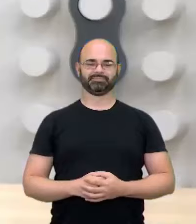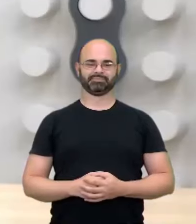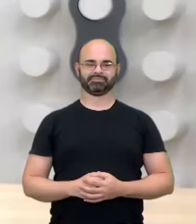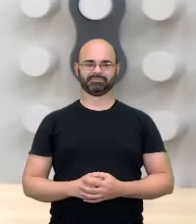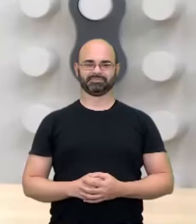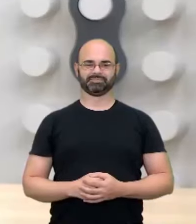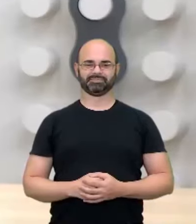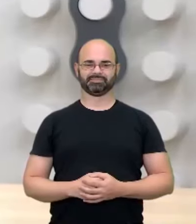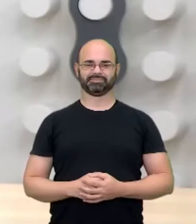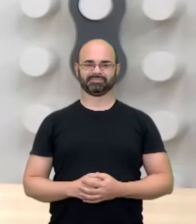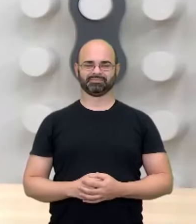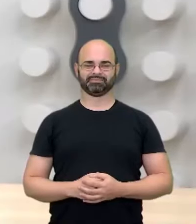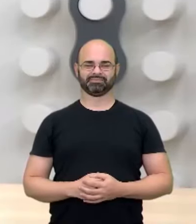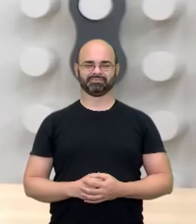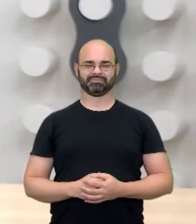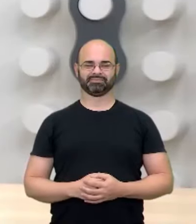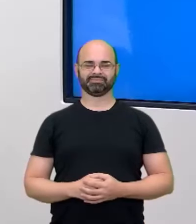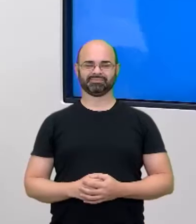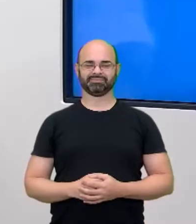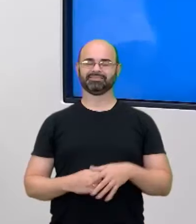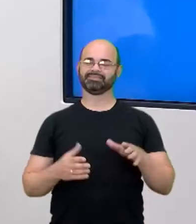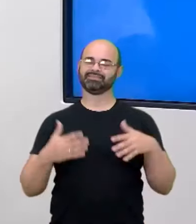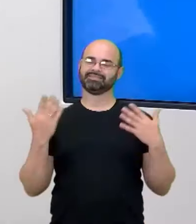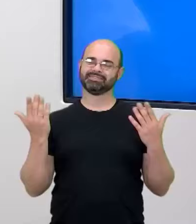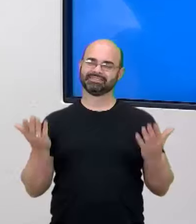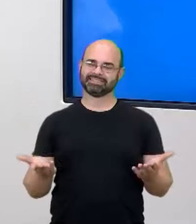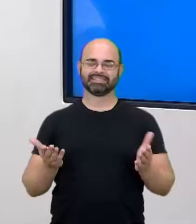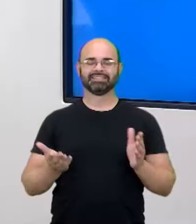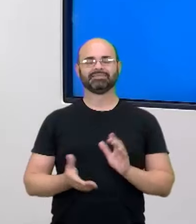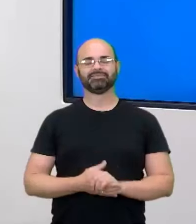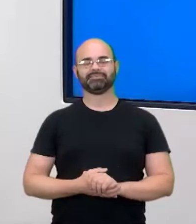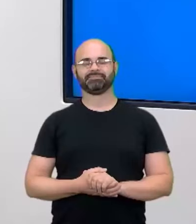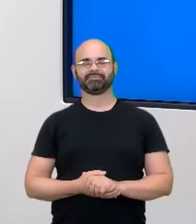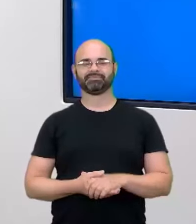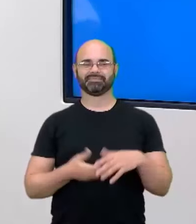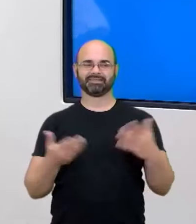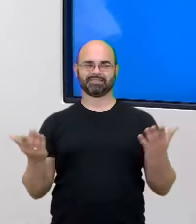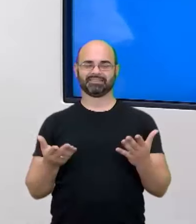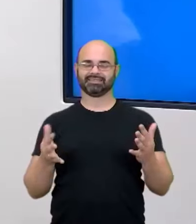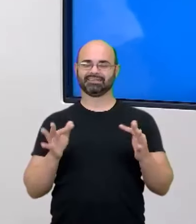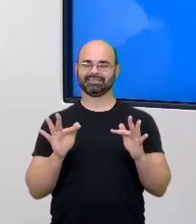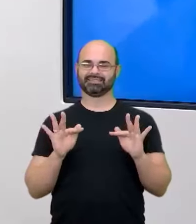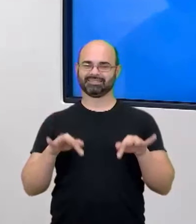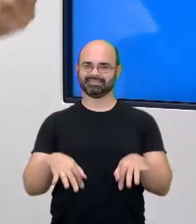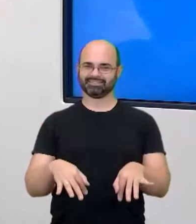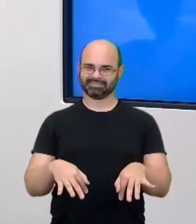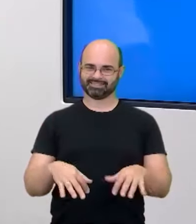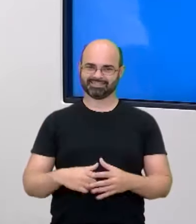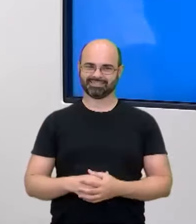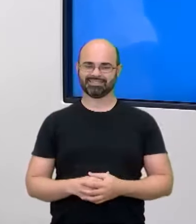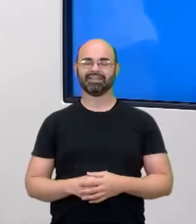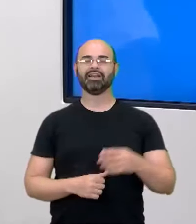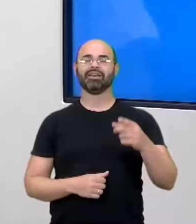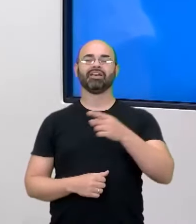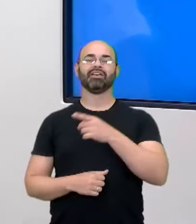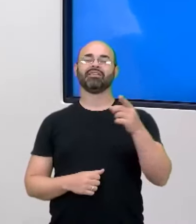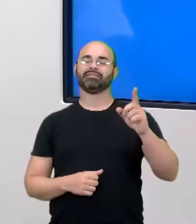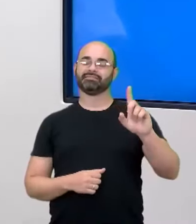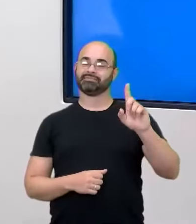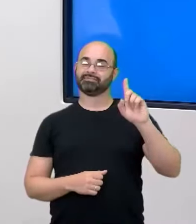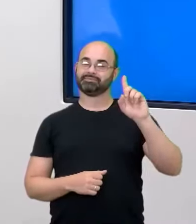Wanna dance. Isso. Então, gente, a gente encerra esse momento por aqui. Esperamos ver vocês